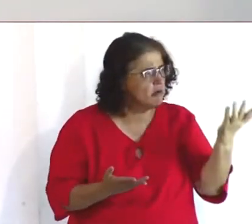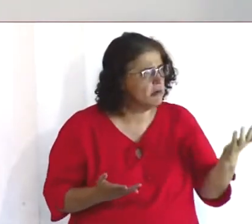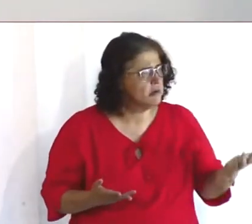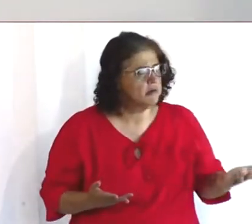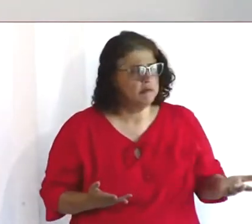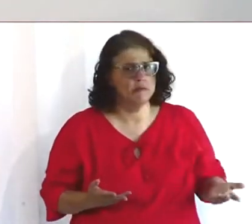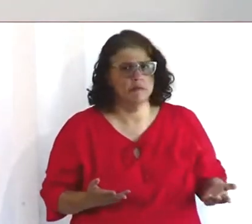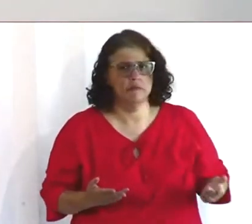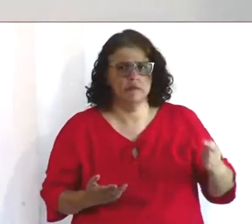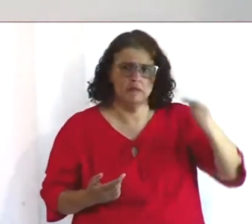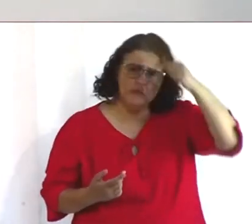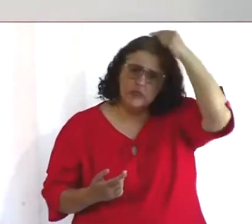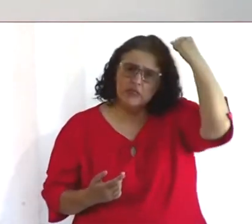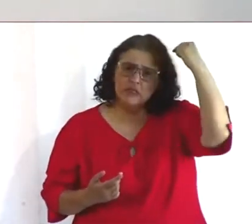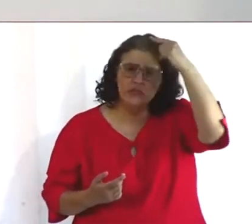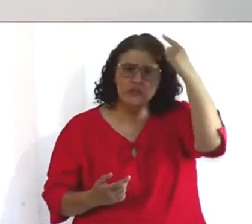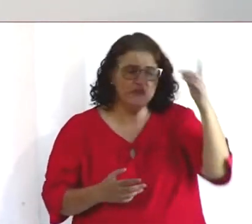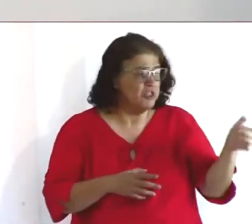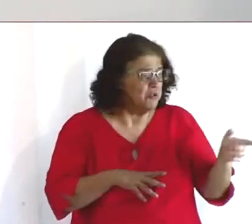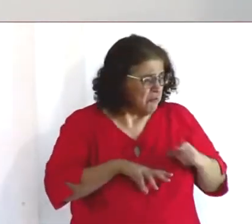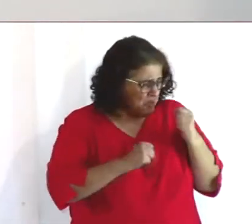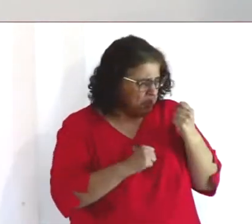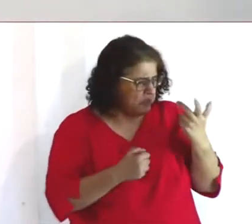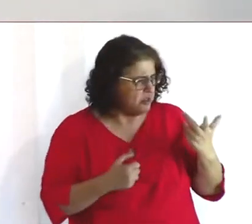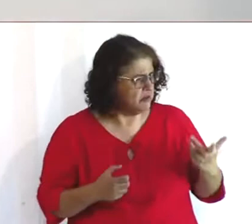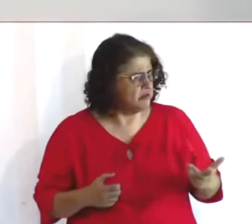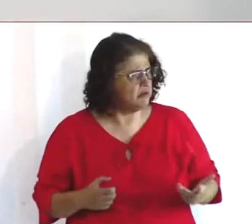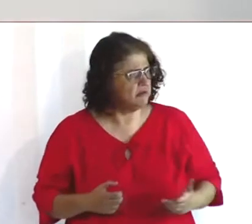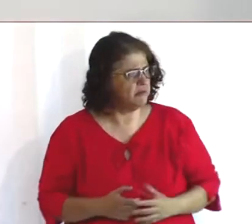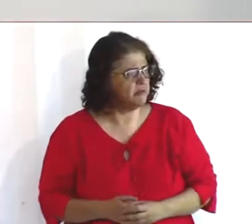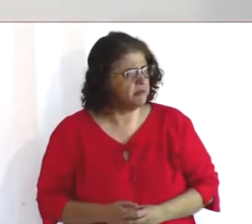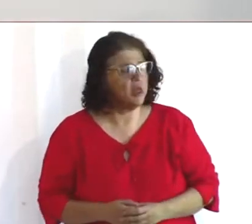contexto enfático de Jesus.